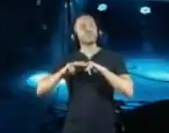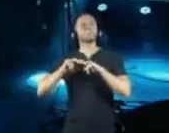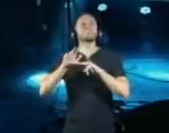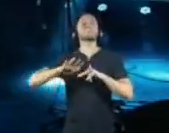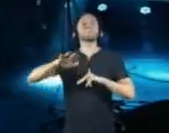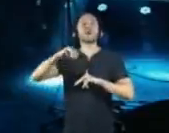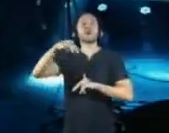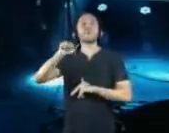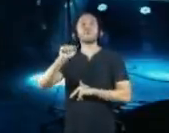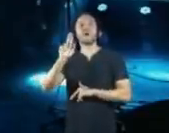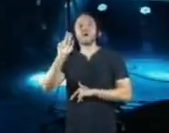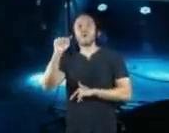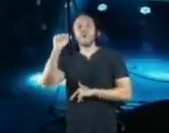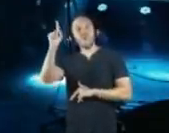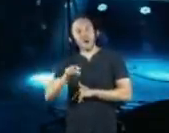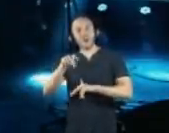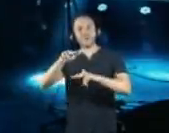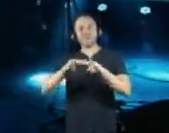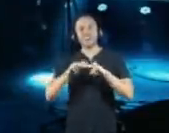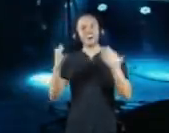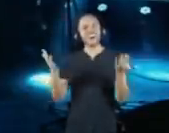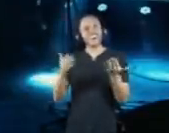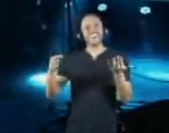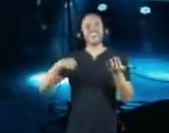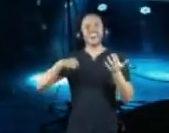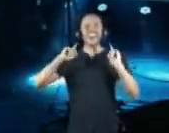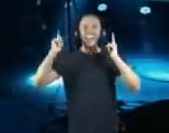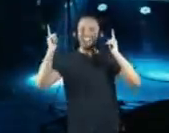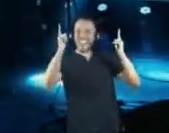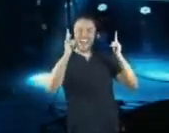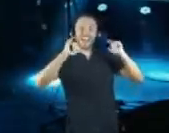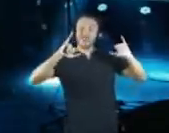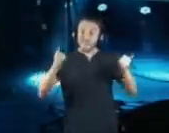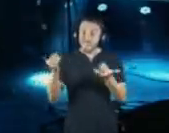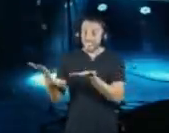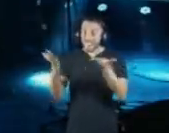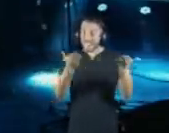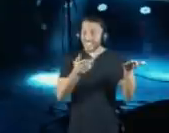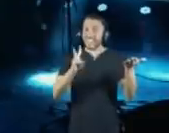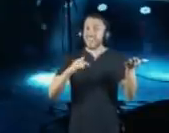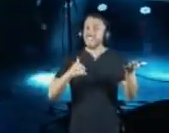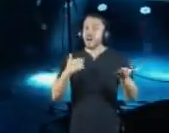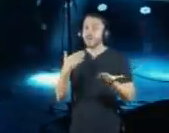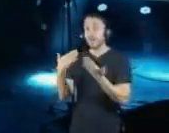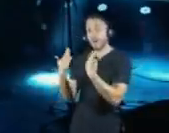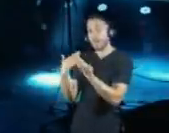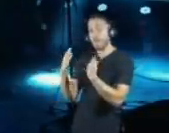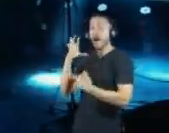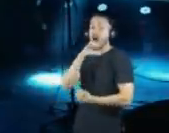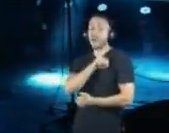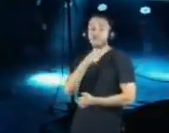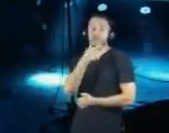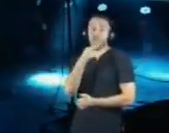Sejam bem-vindos ao palco do Teatro Sérgio Cardoso e eu vou bater um papo rápido com o Mal.